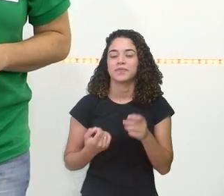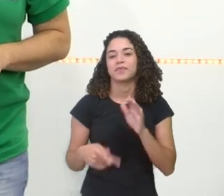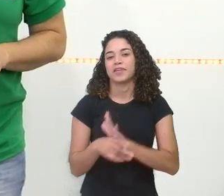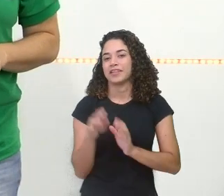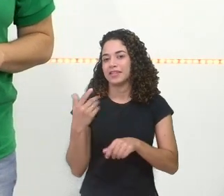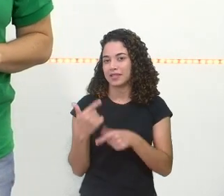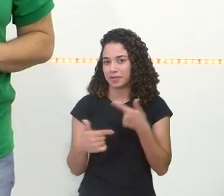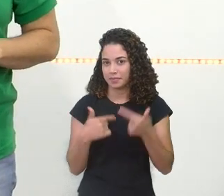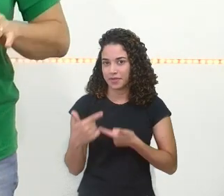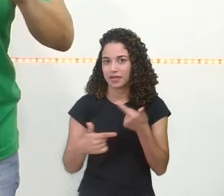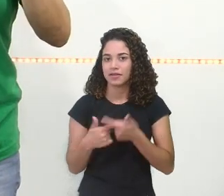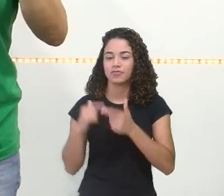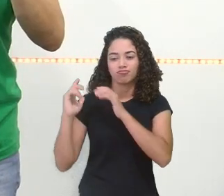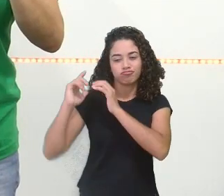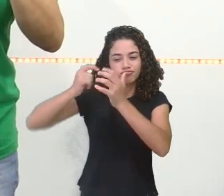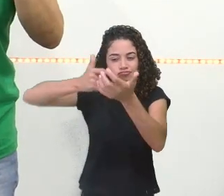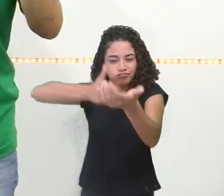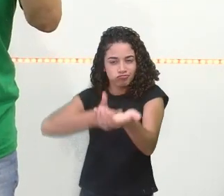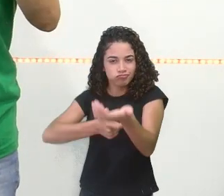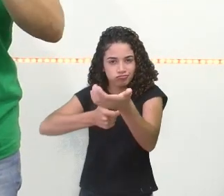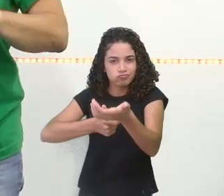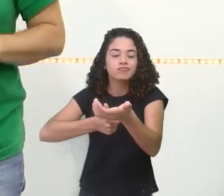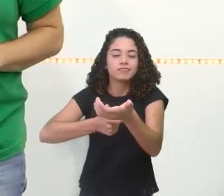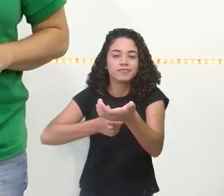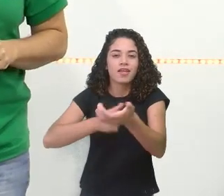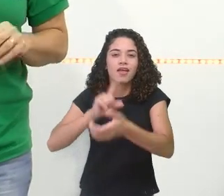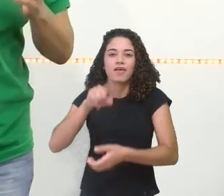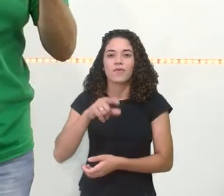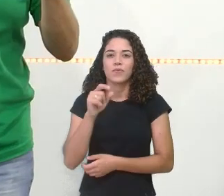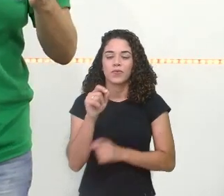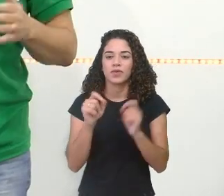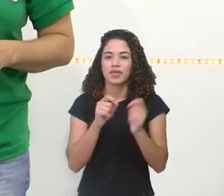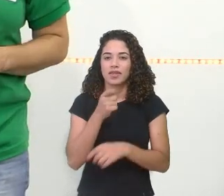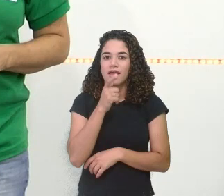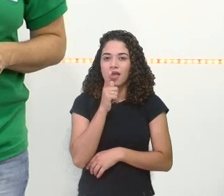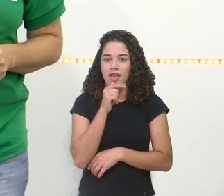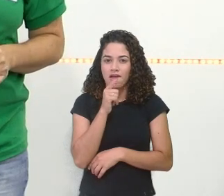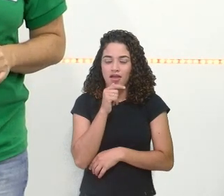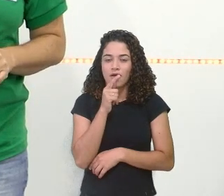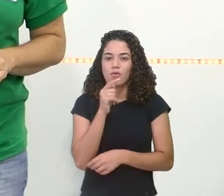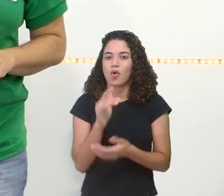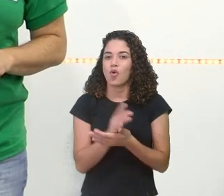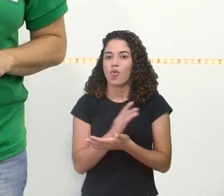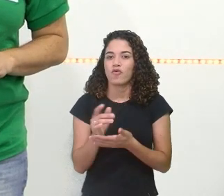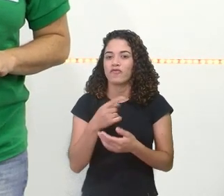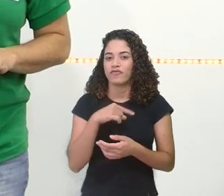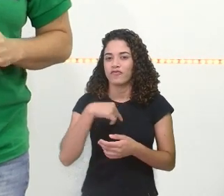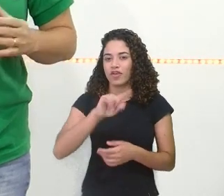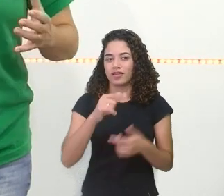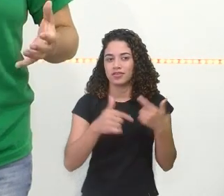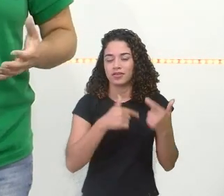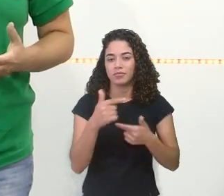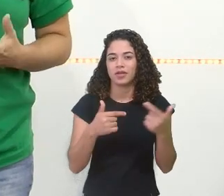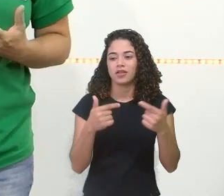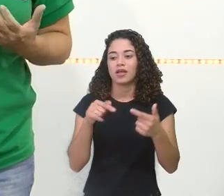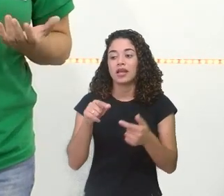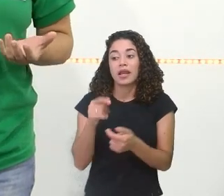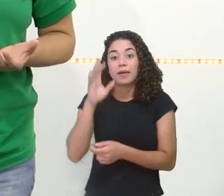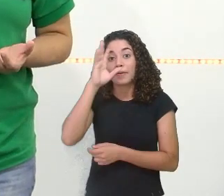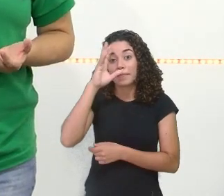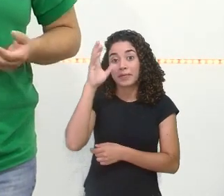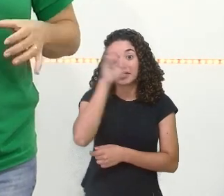Armadas. Eles, muitas vezes, tomam dessa água quando estão em algumas missões. É bem interessante. Eles aprendem